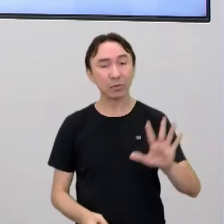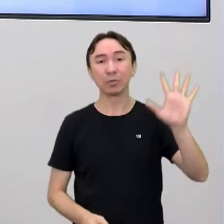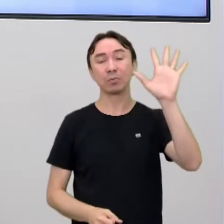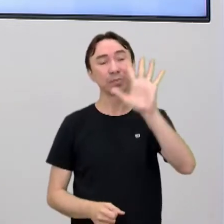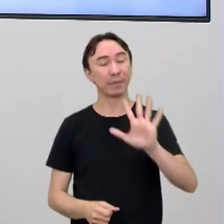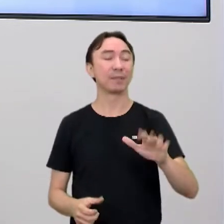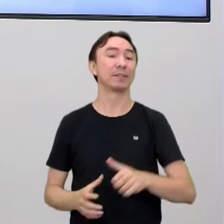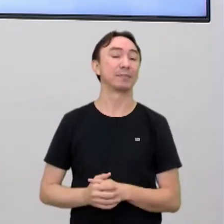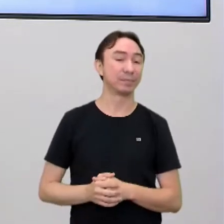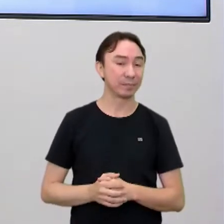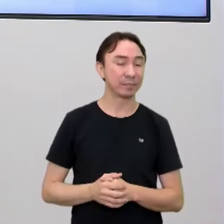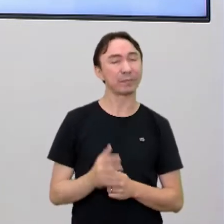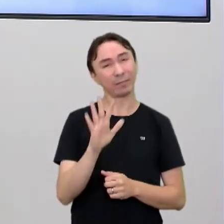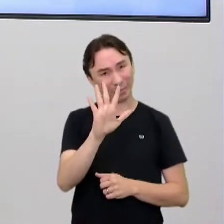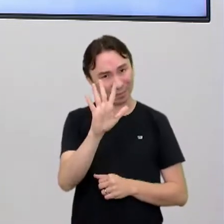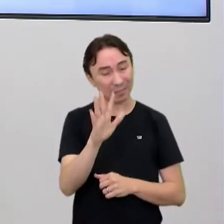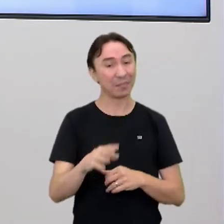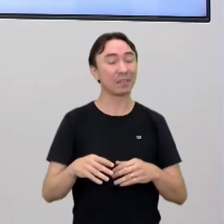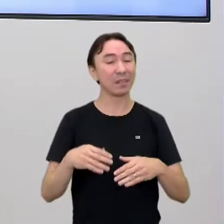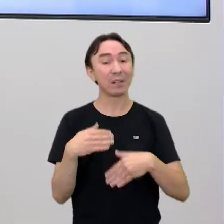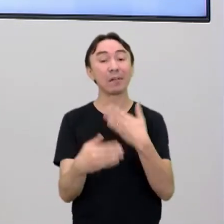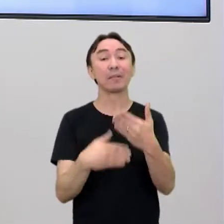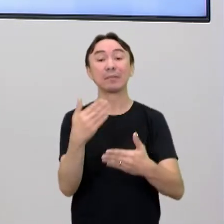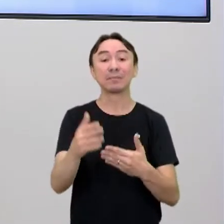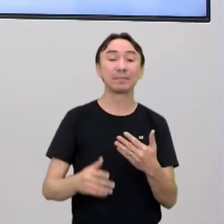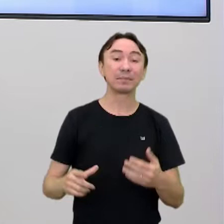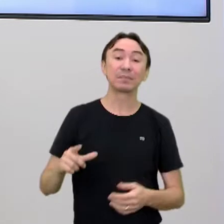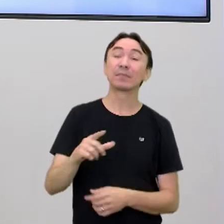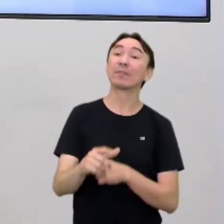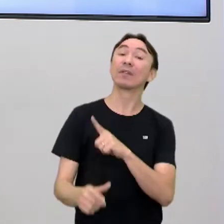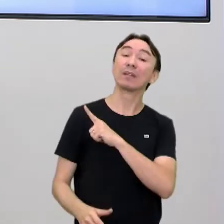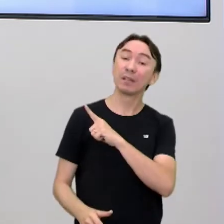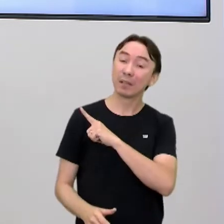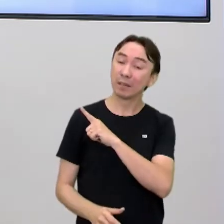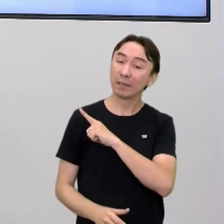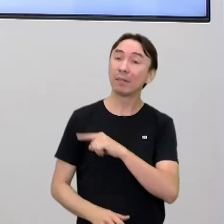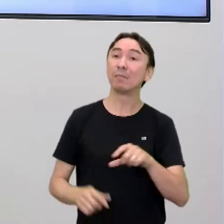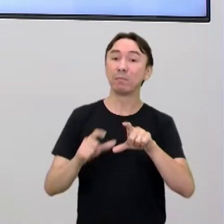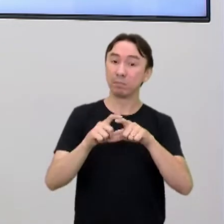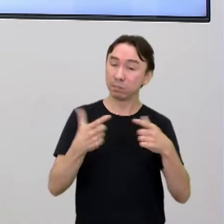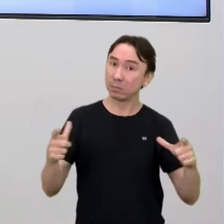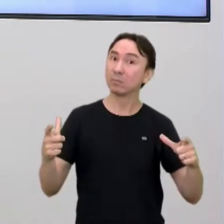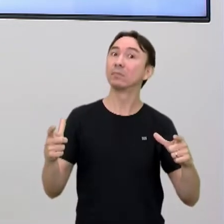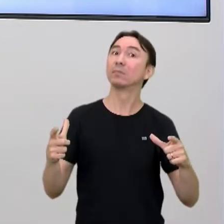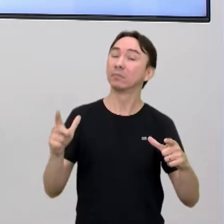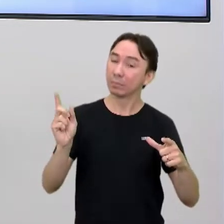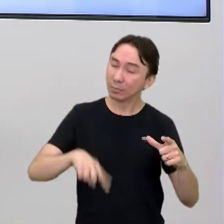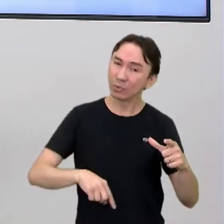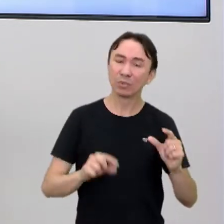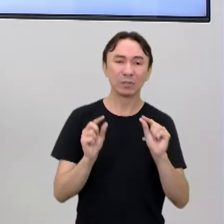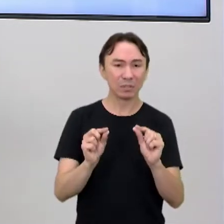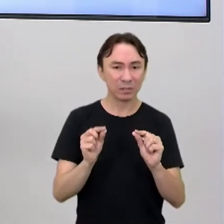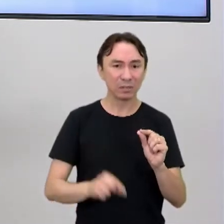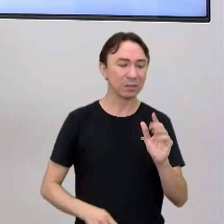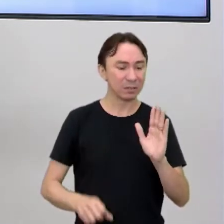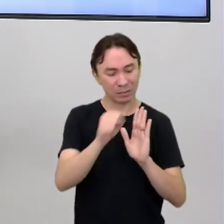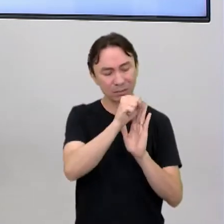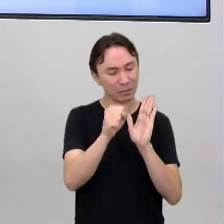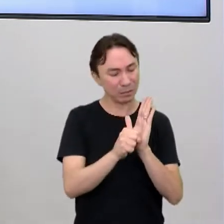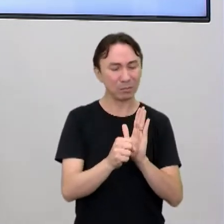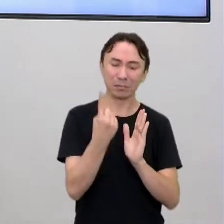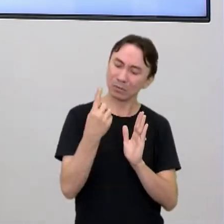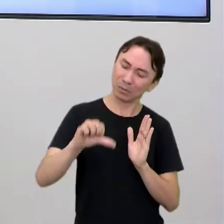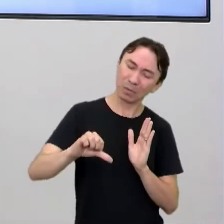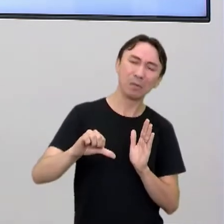centro-ocidentais. Esse fenômeno depois, ele é ampliado bastante no século XIX. Por que no século XIX,